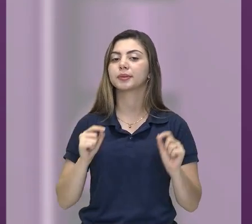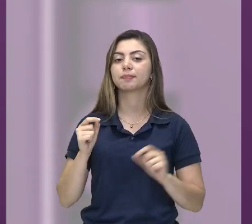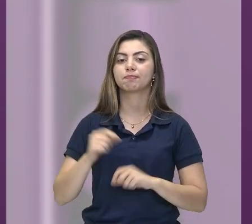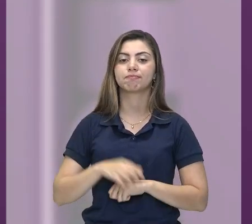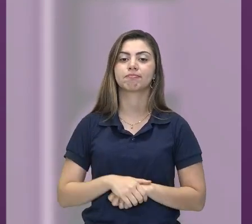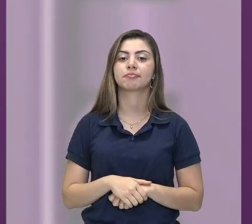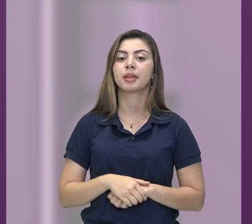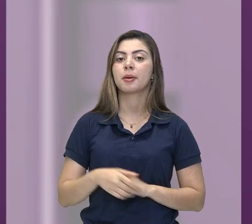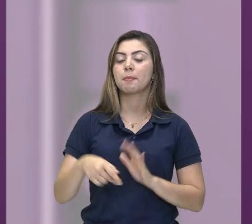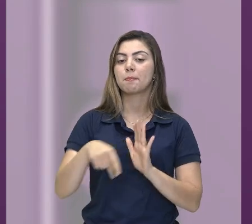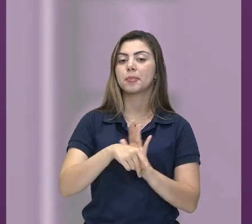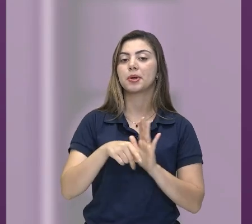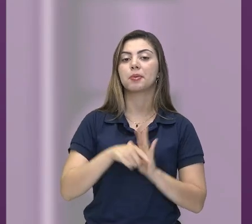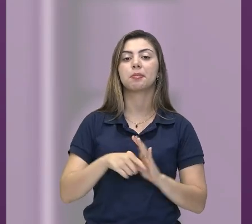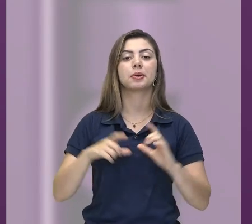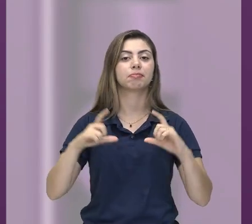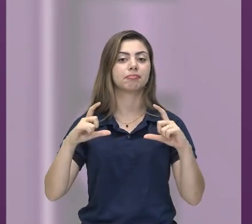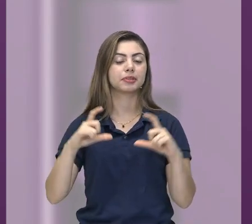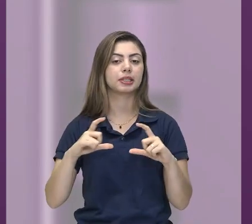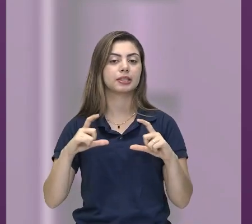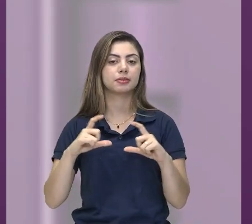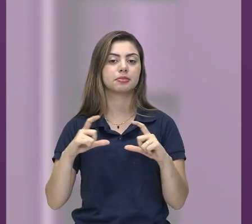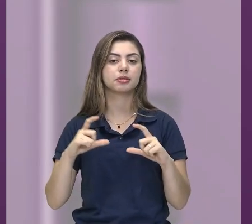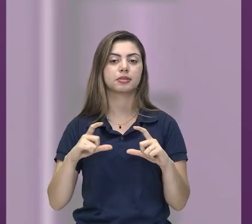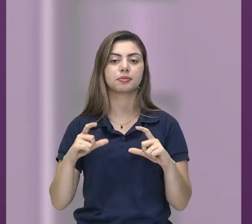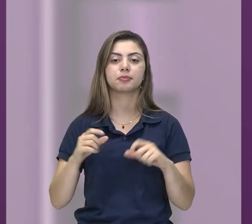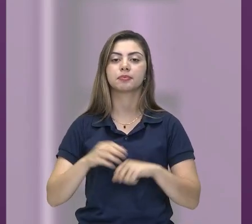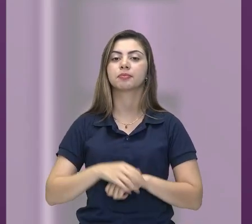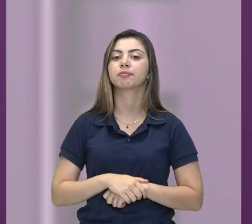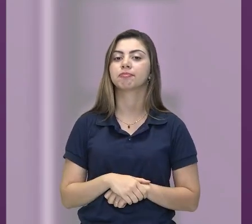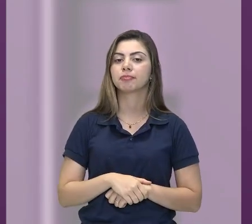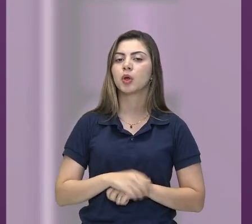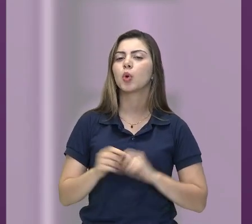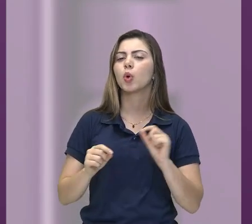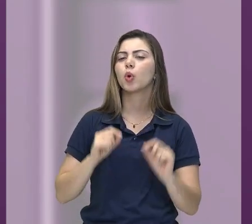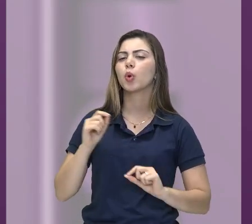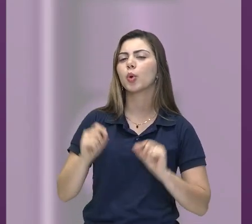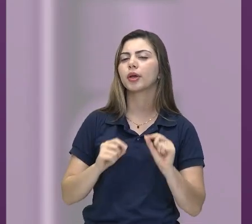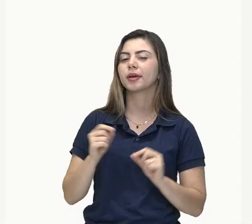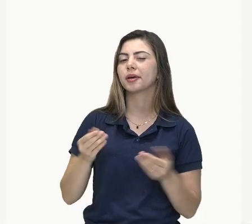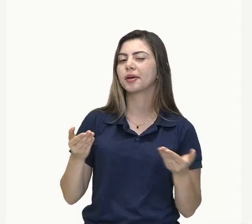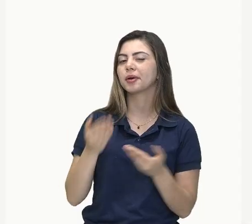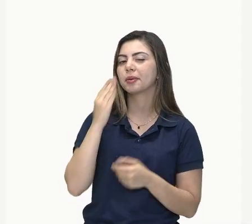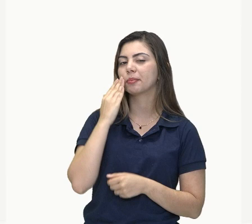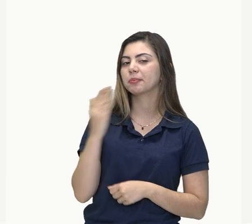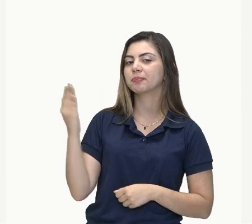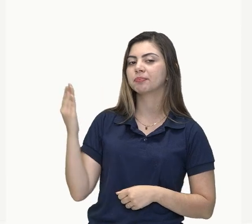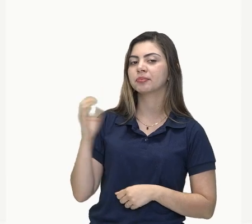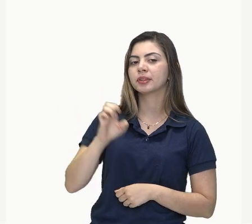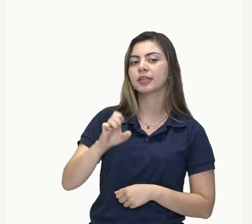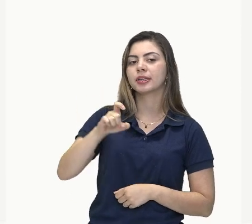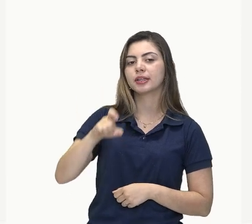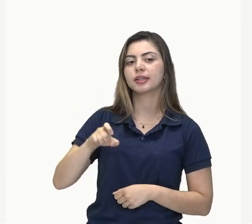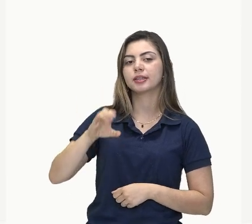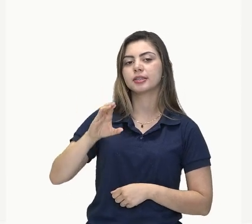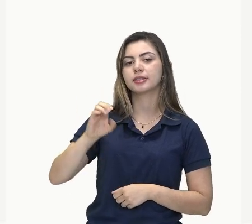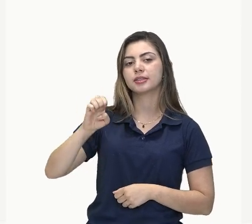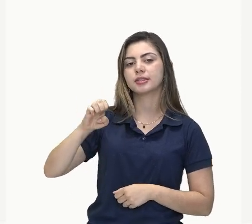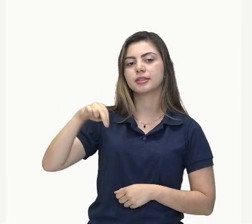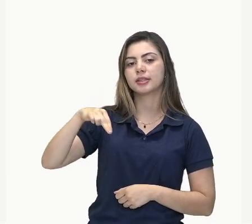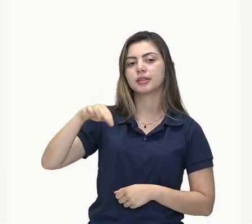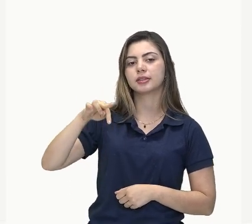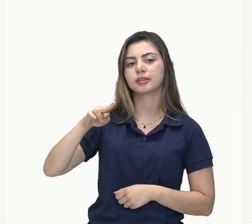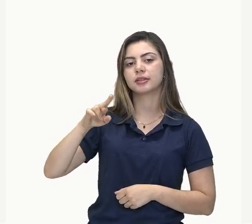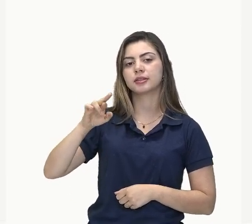à elipse, né? Que é quando a gente fala aí da excentricidade. Acompanhe comigo aí na tela. Então, olha